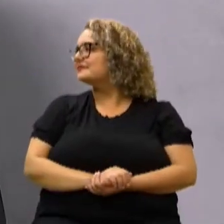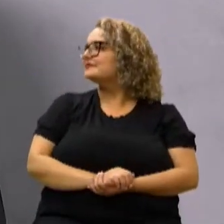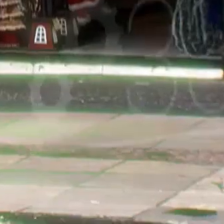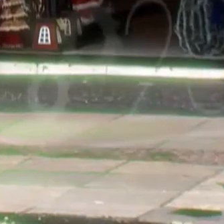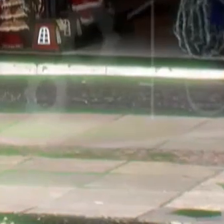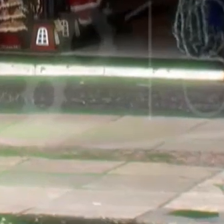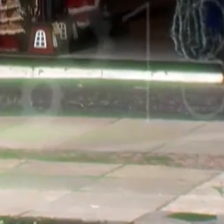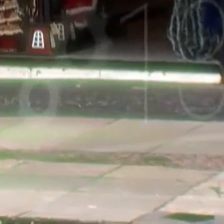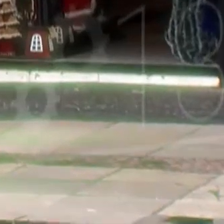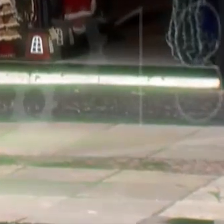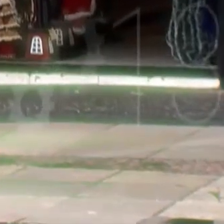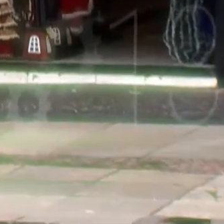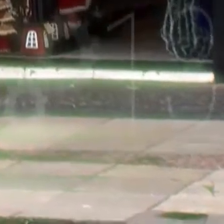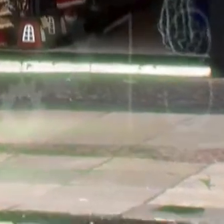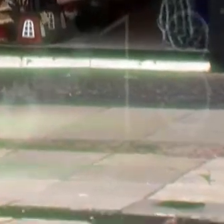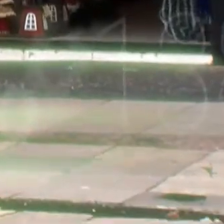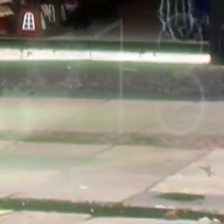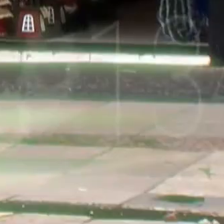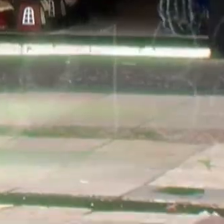pessoal!